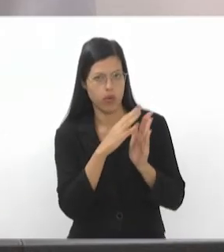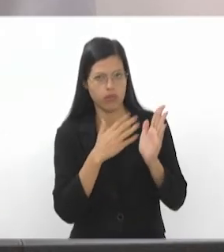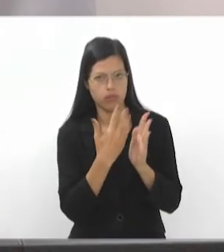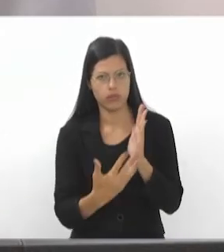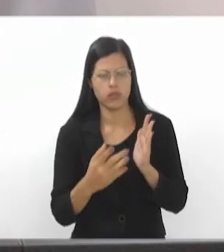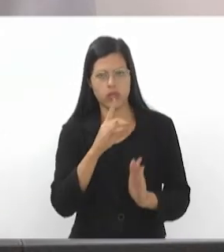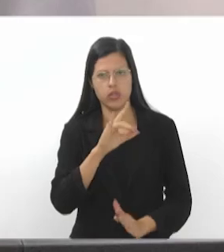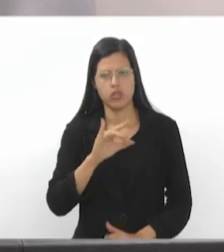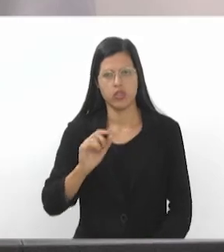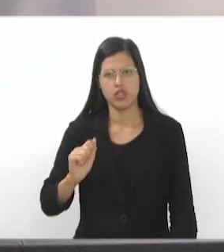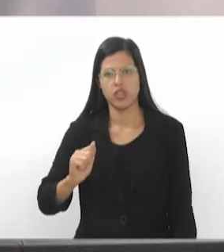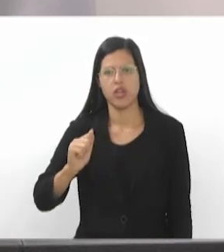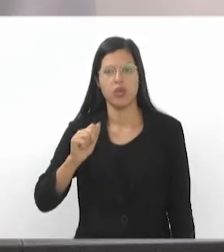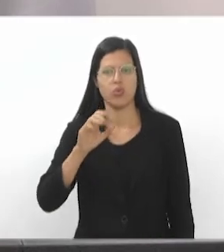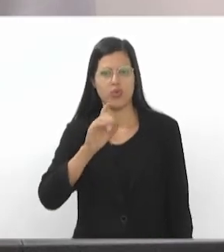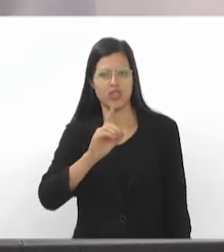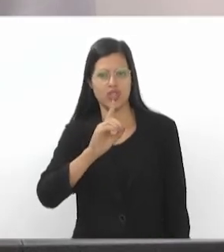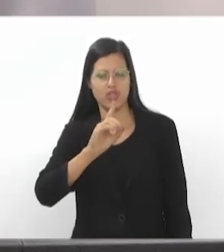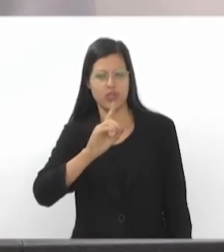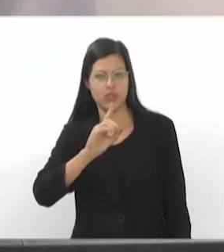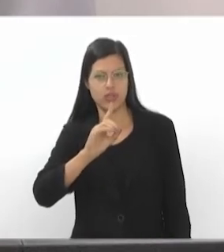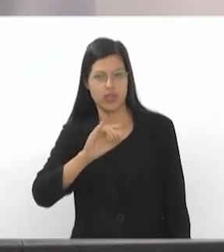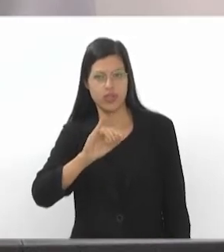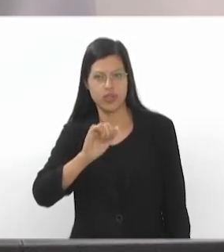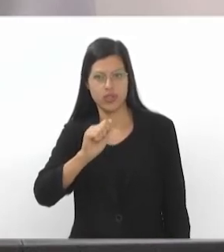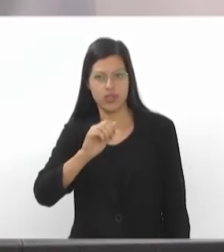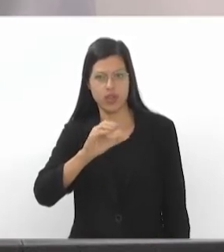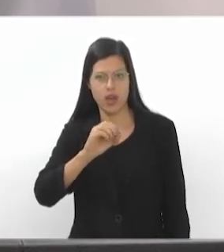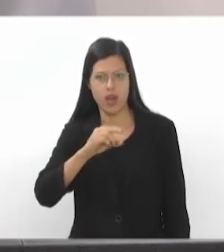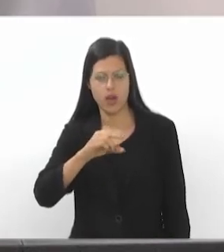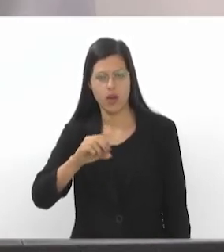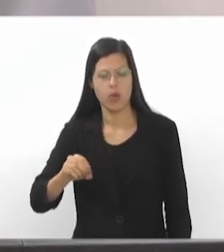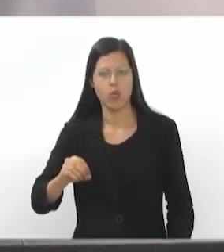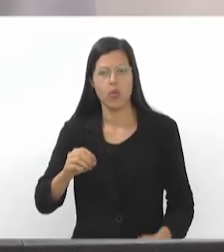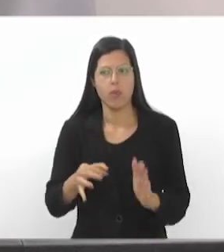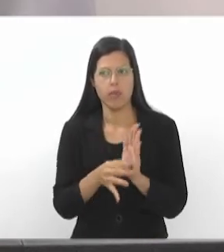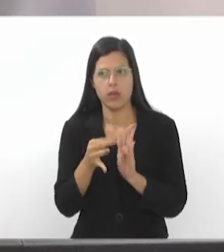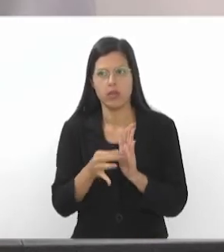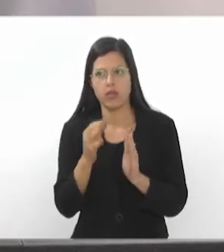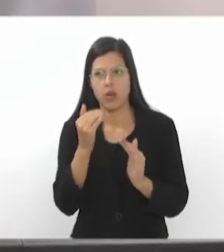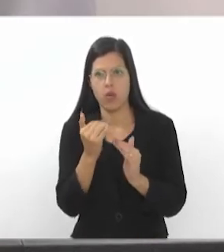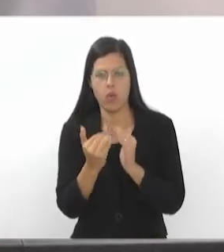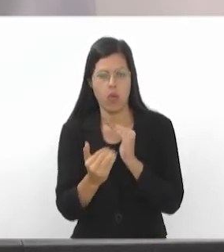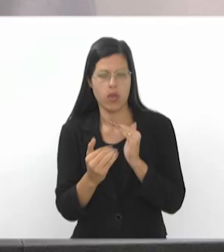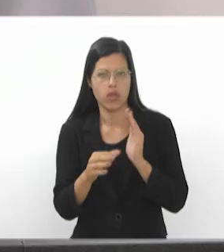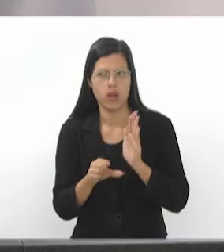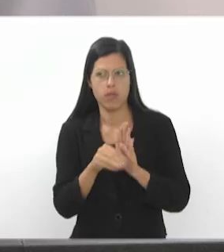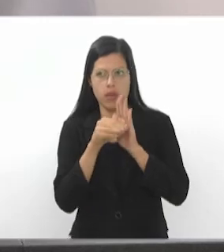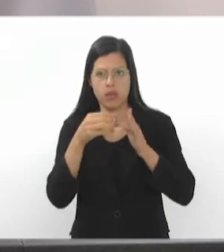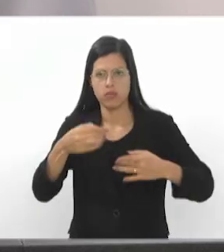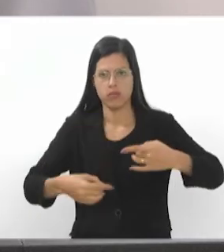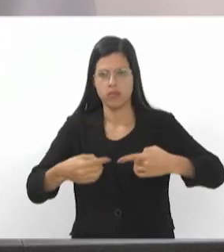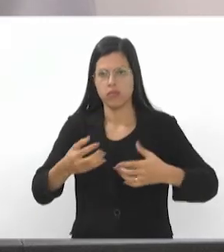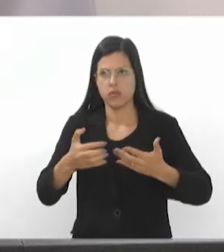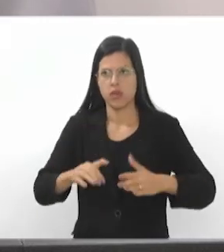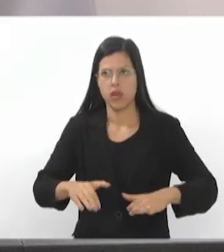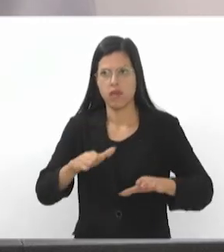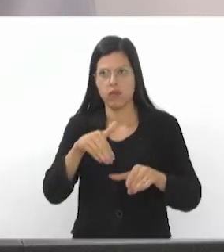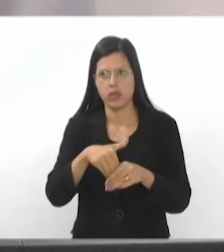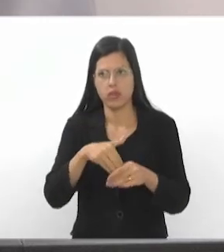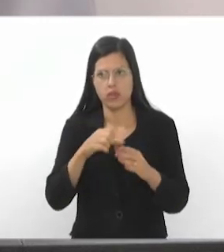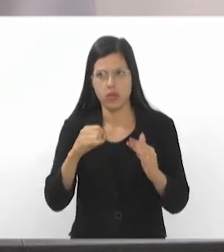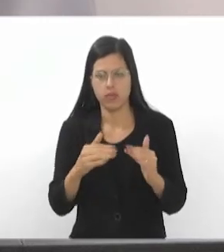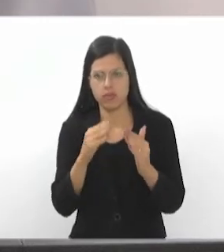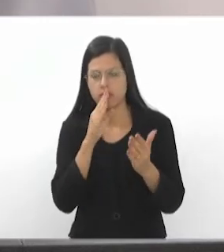do Diácono. O parecer é contrário à emenda. Em discussão. Não havendo quem queira discutir, encerrada a discussão, em votação. Senhores que